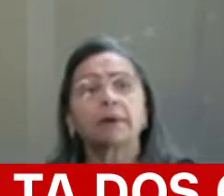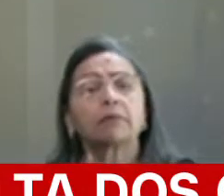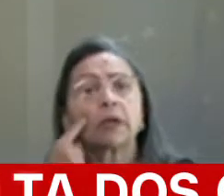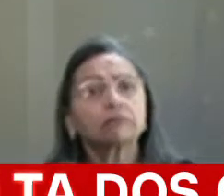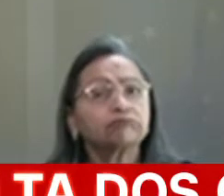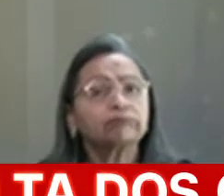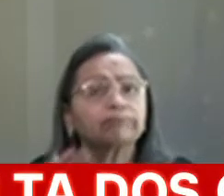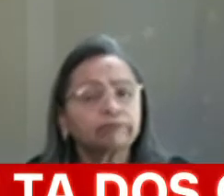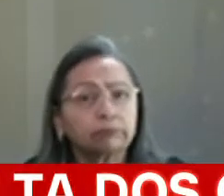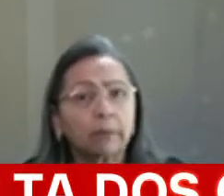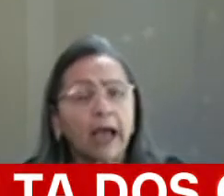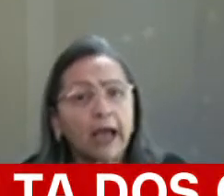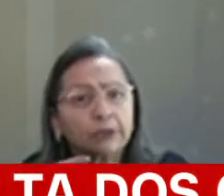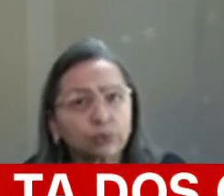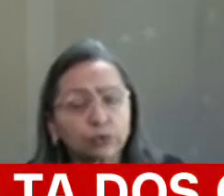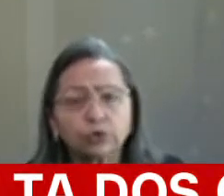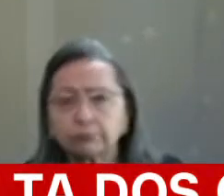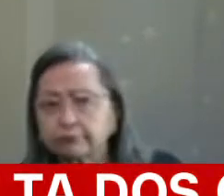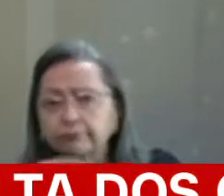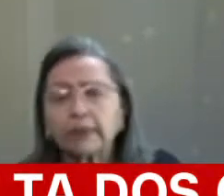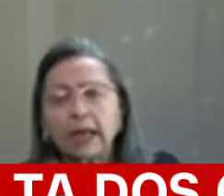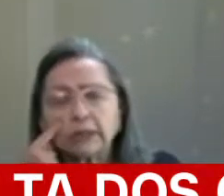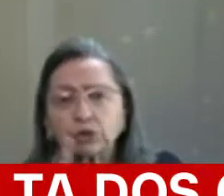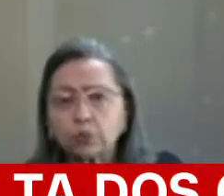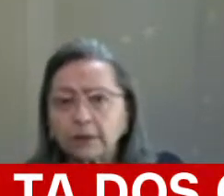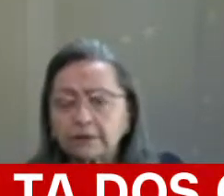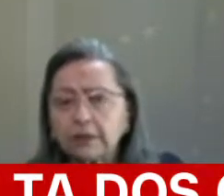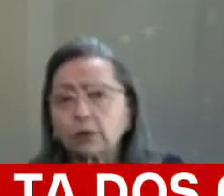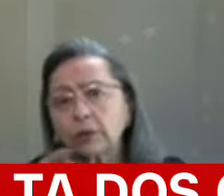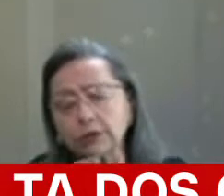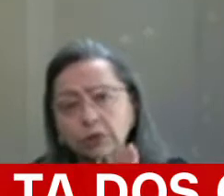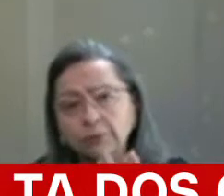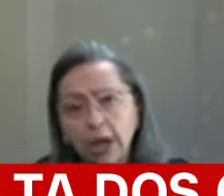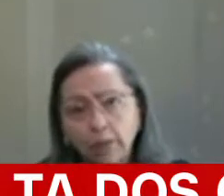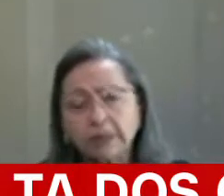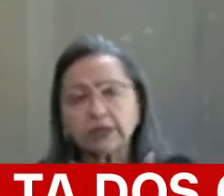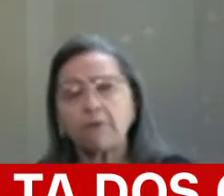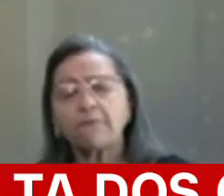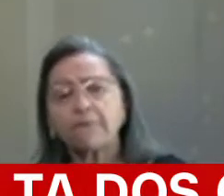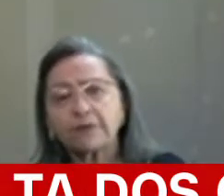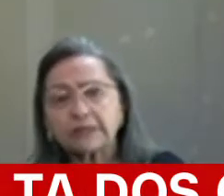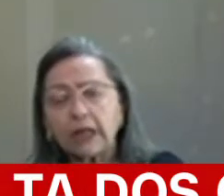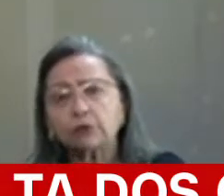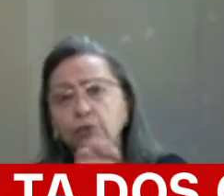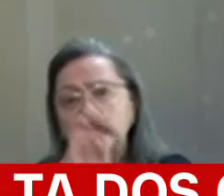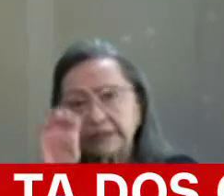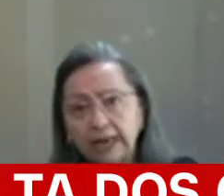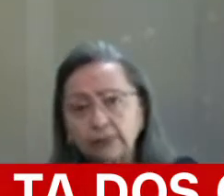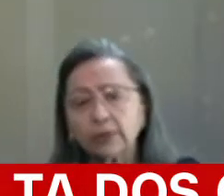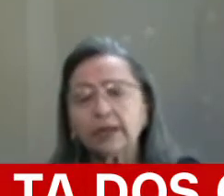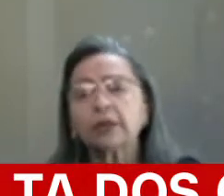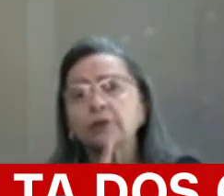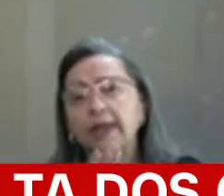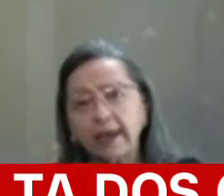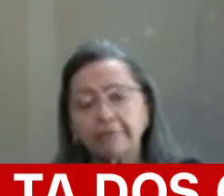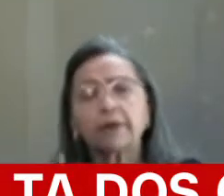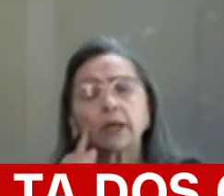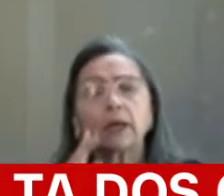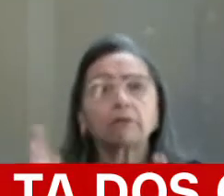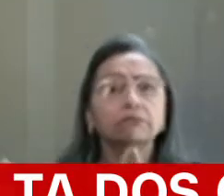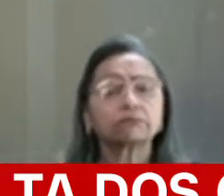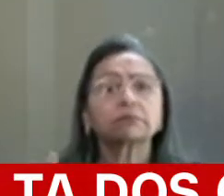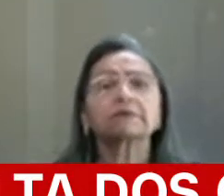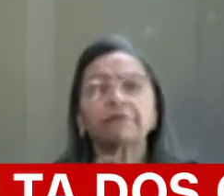promover ajustes relativamente à supervisão do regime de recuperação fiscal dos estados e do Distrito Federal, que doravante